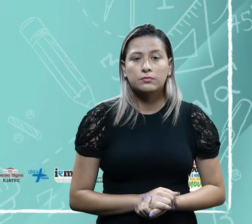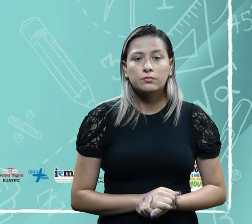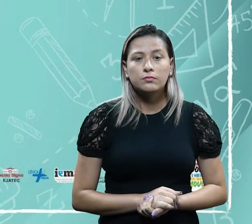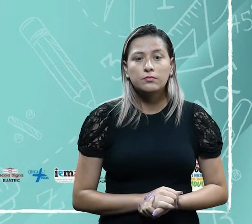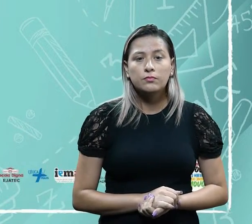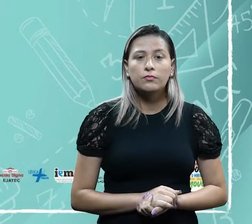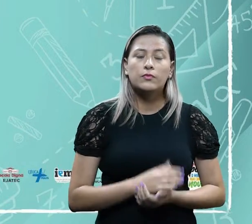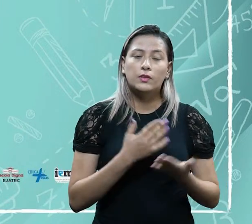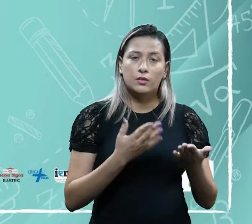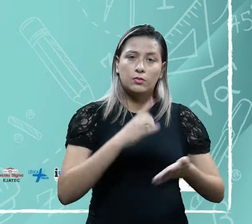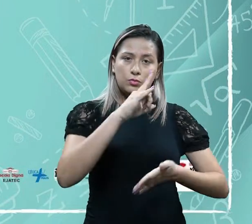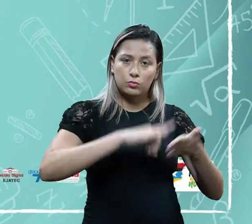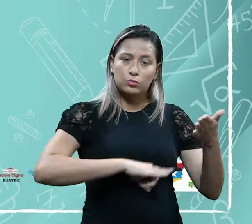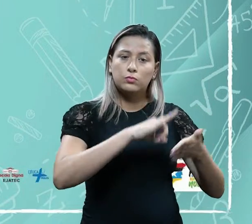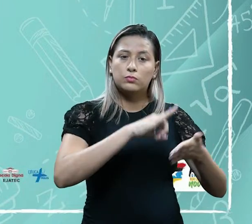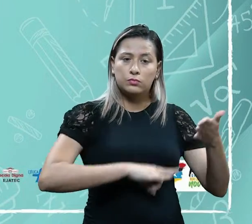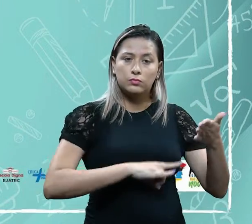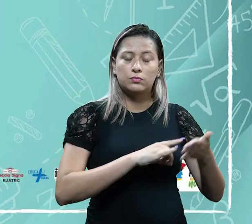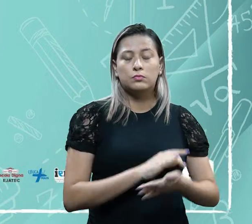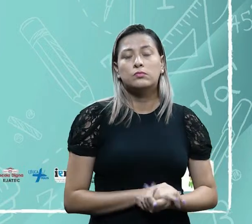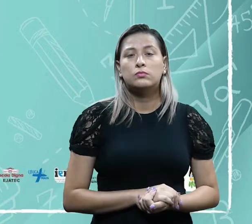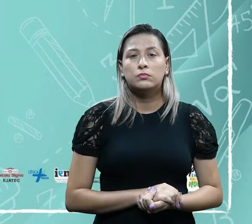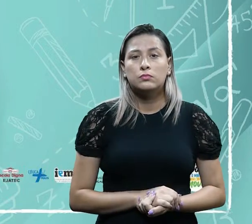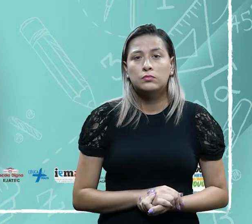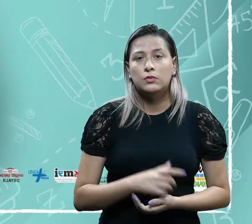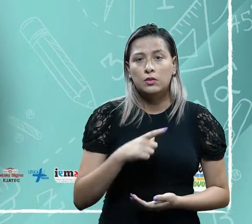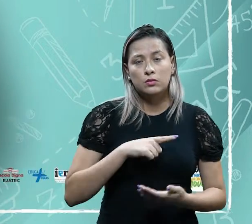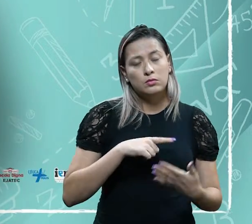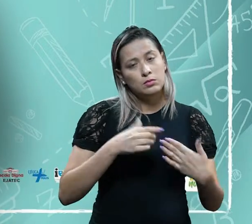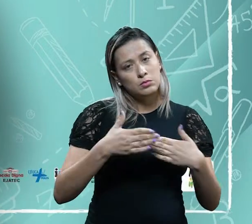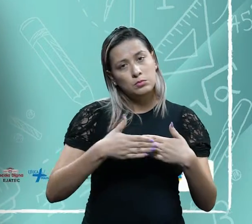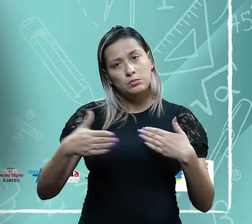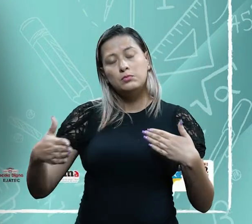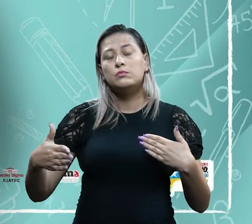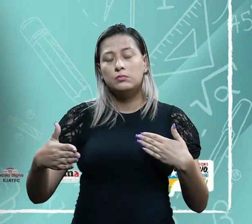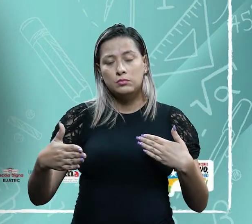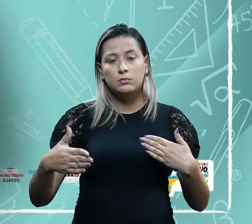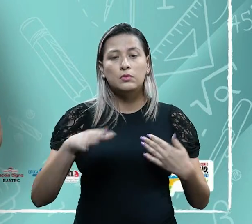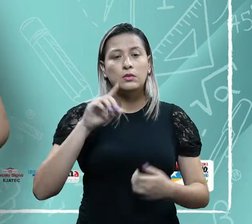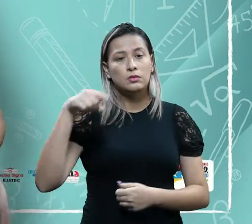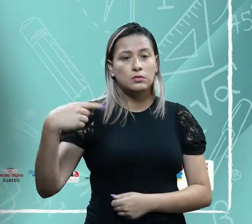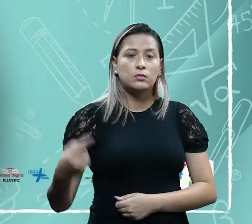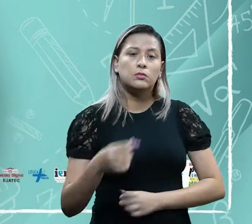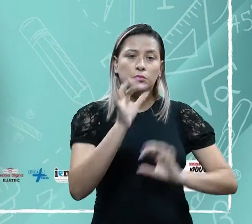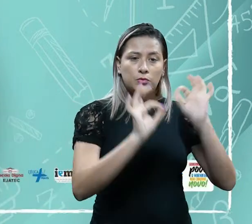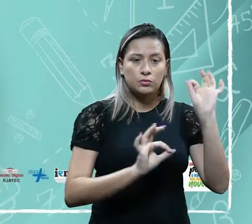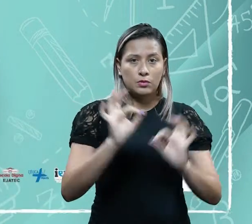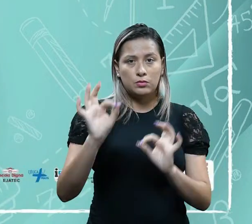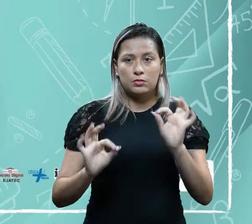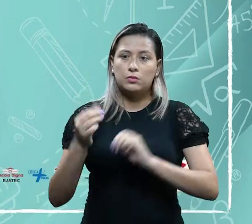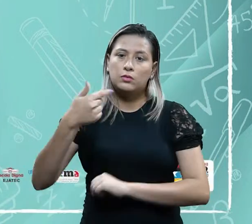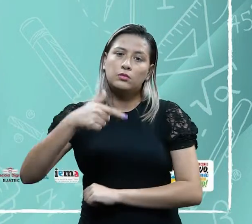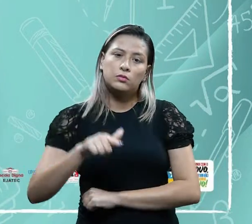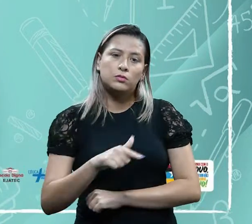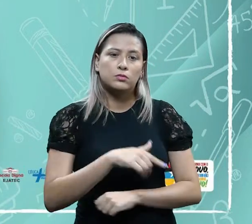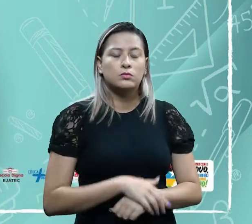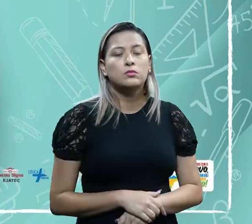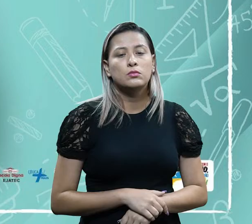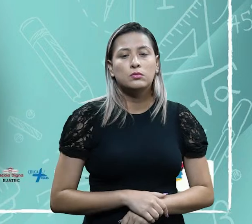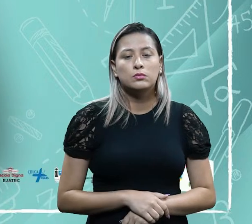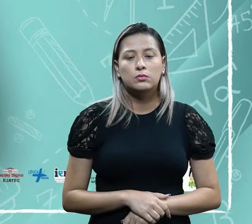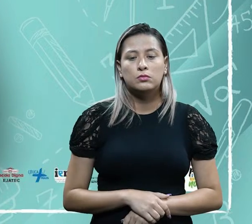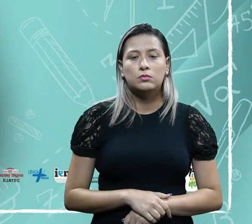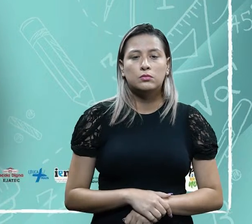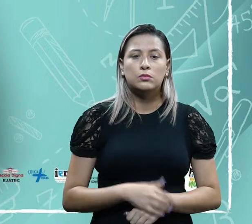e esses documentos eles cumpram um prazo precaucional e a partir desse prazo precaucional eles vão ser reanalisados ou recolhidos